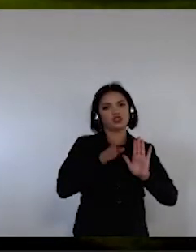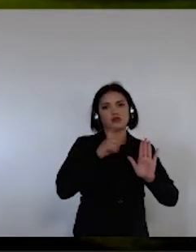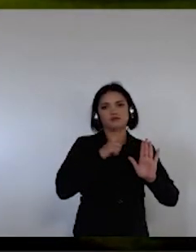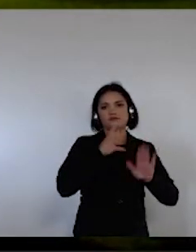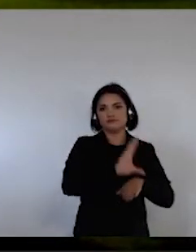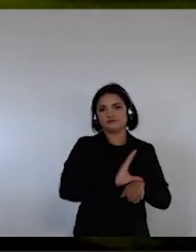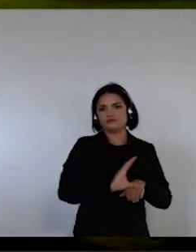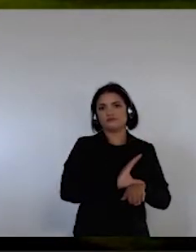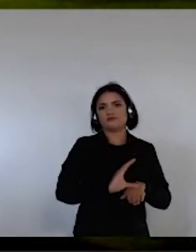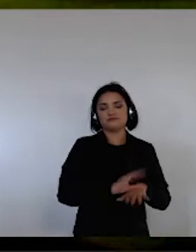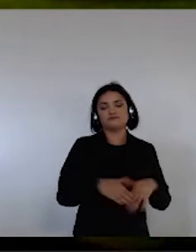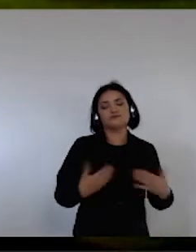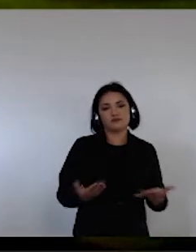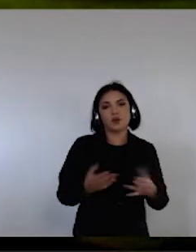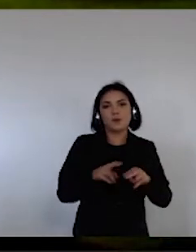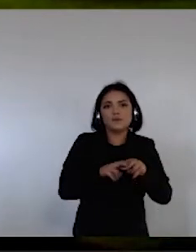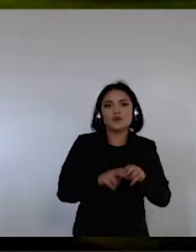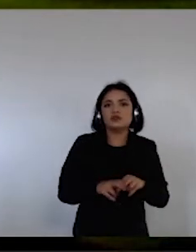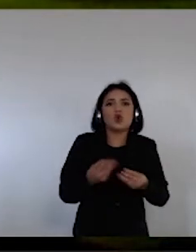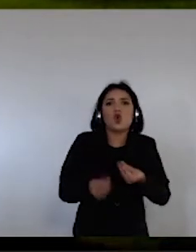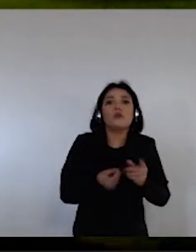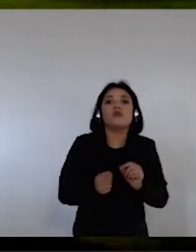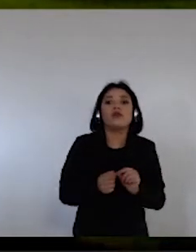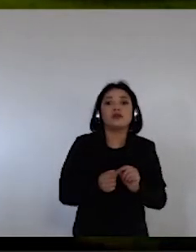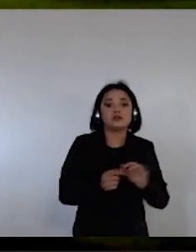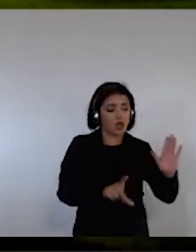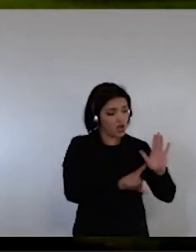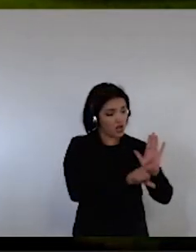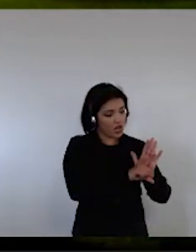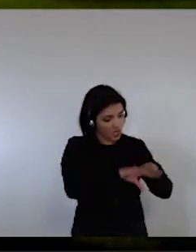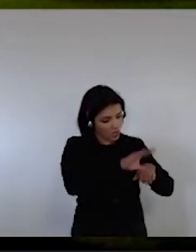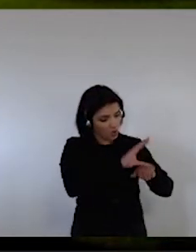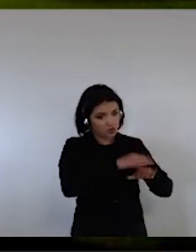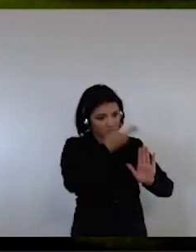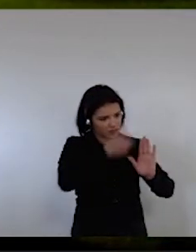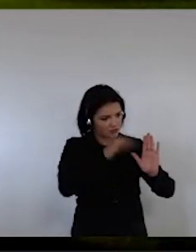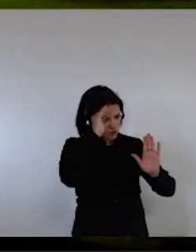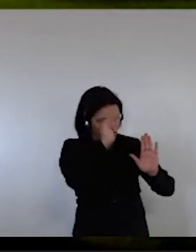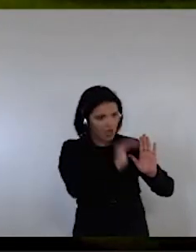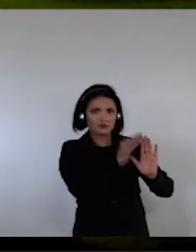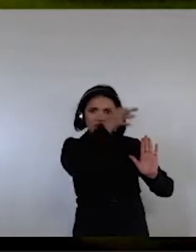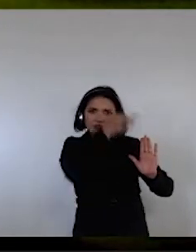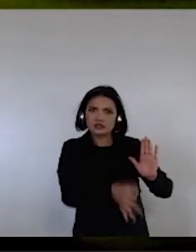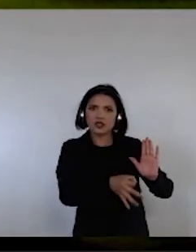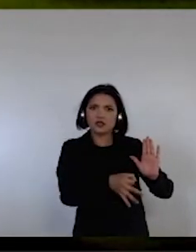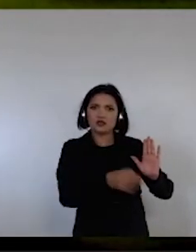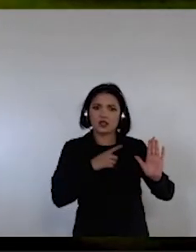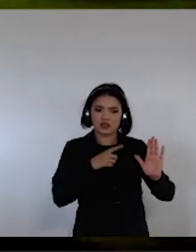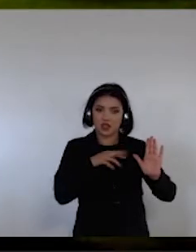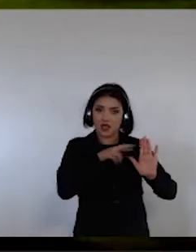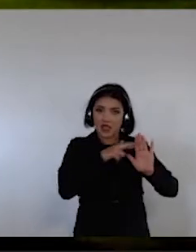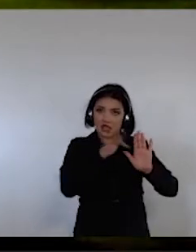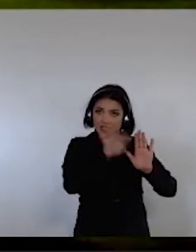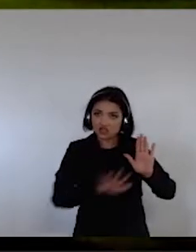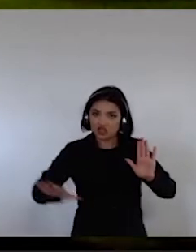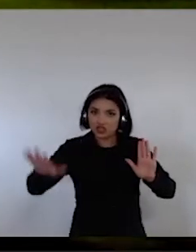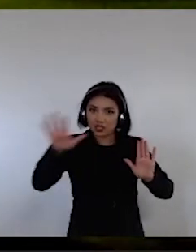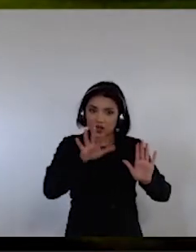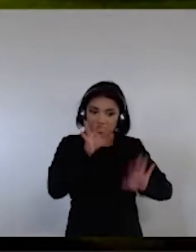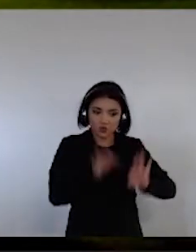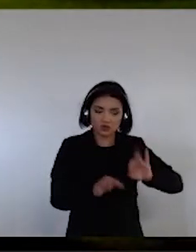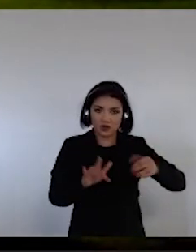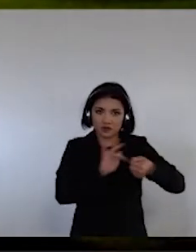delicadas. A primeira delas é que, por alguma razão, eu não sei exatamente